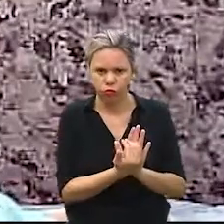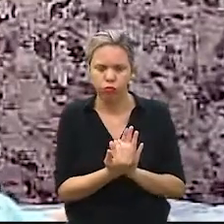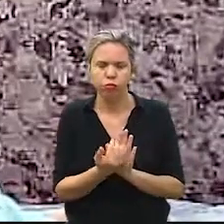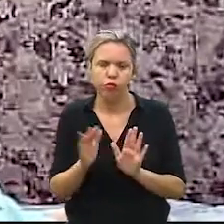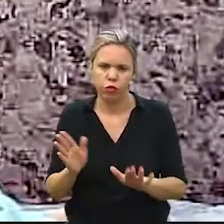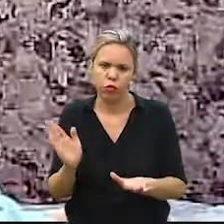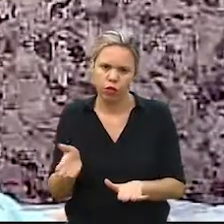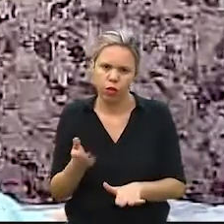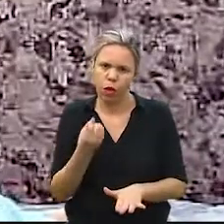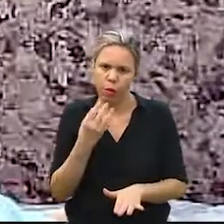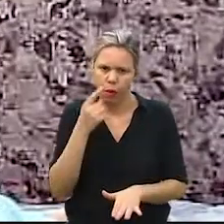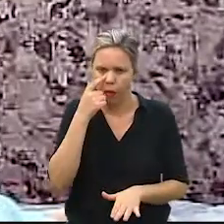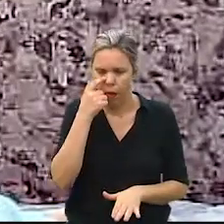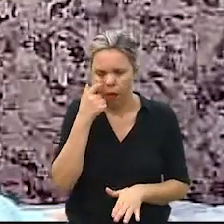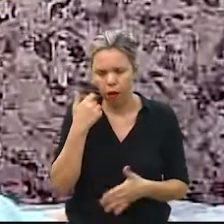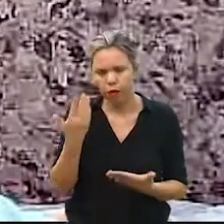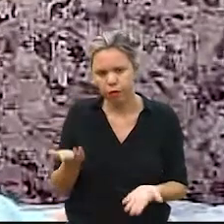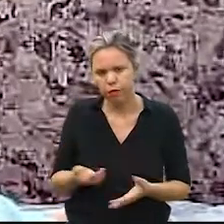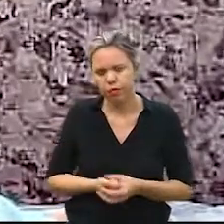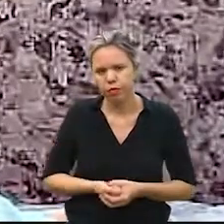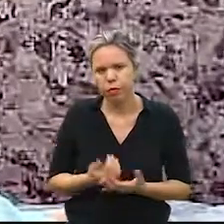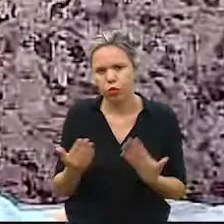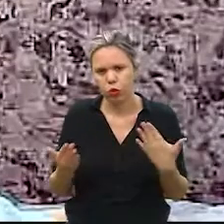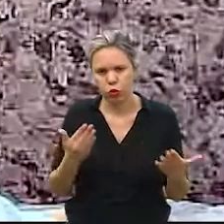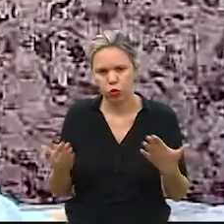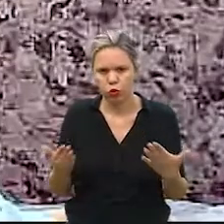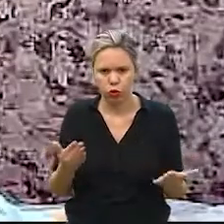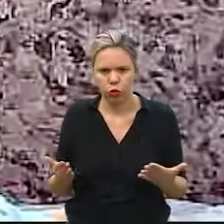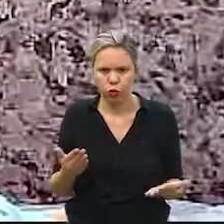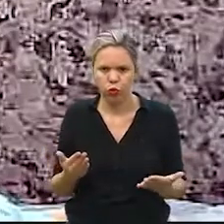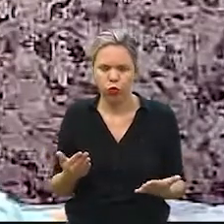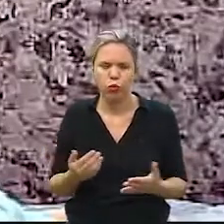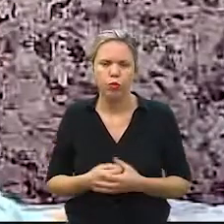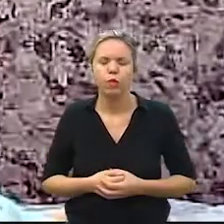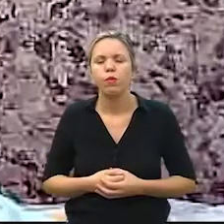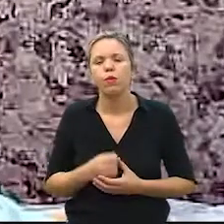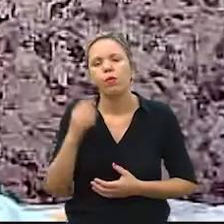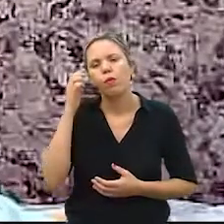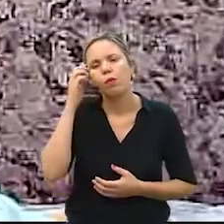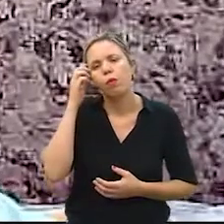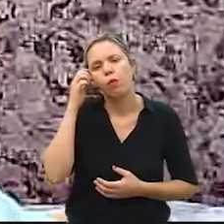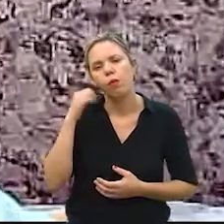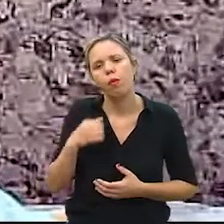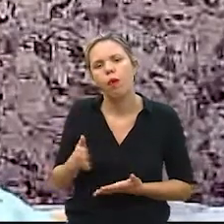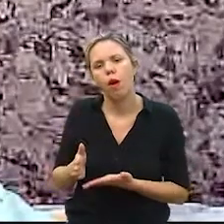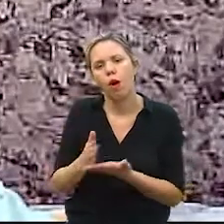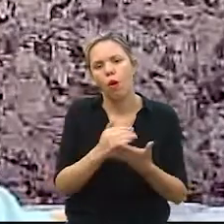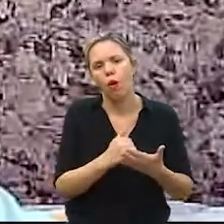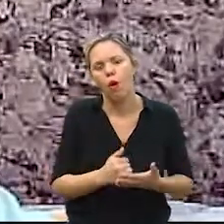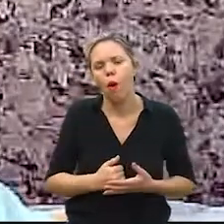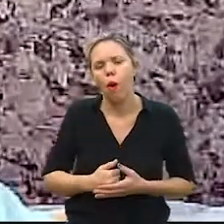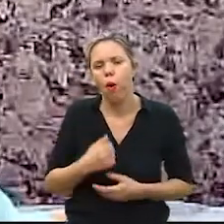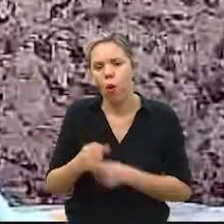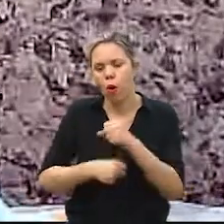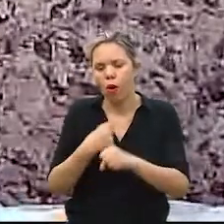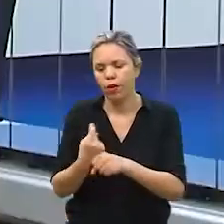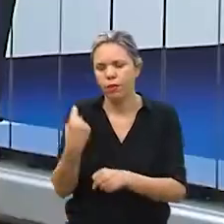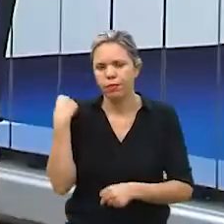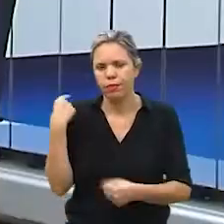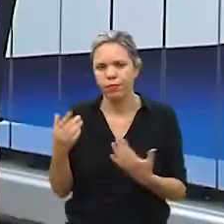mas já é uma coisa boa se comparar com o arrecadado no ano